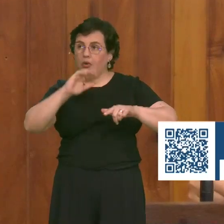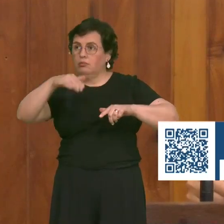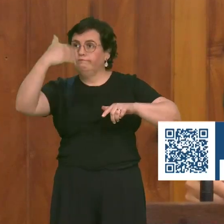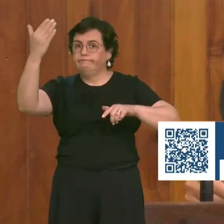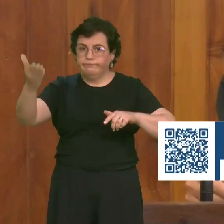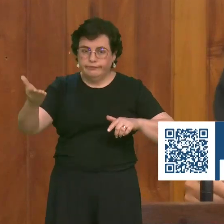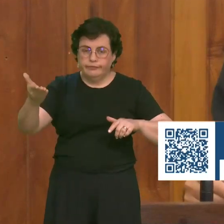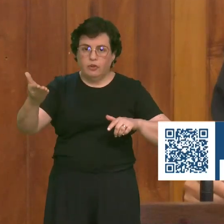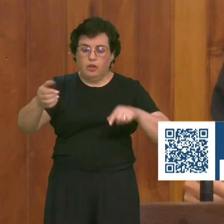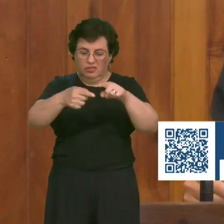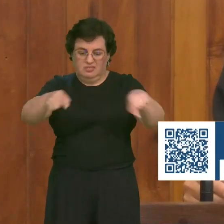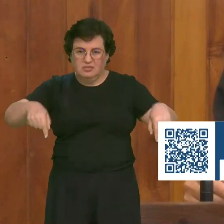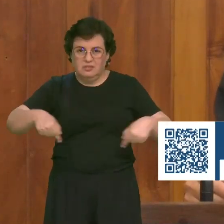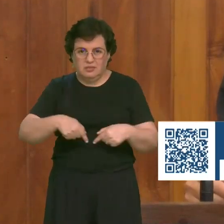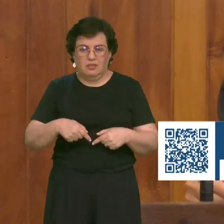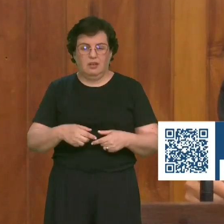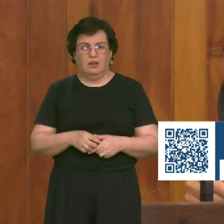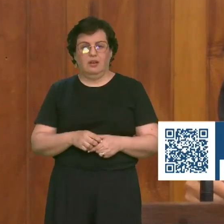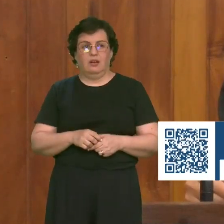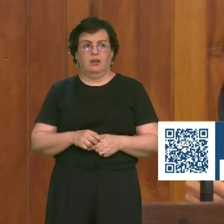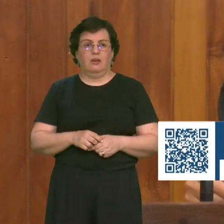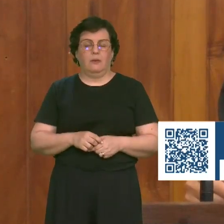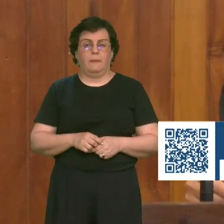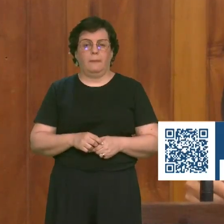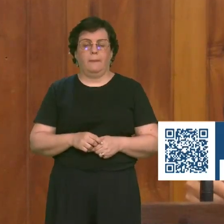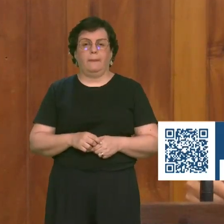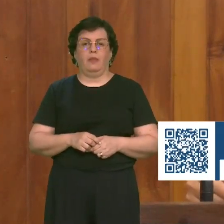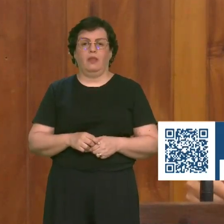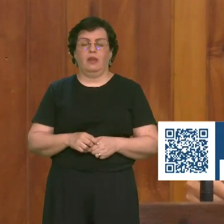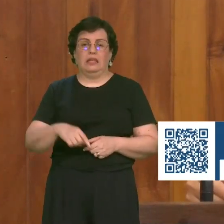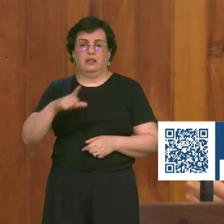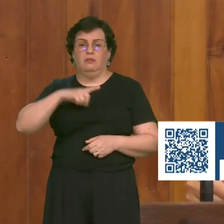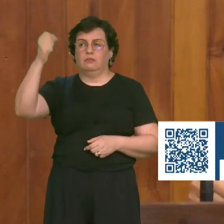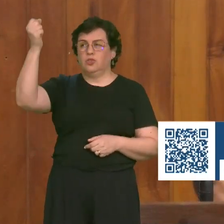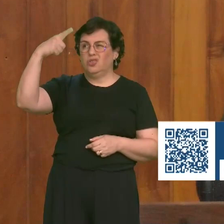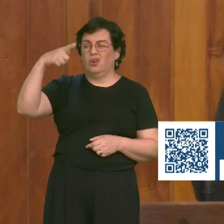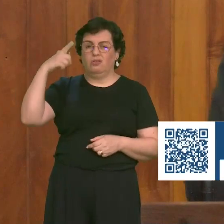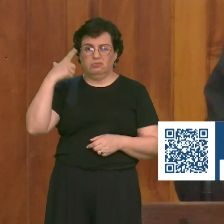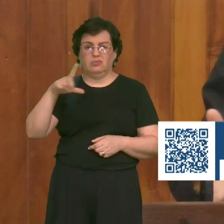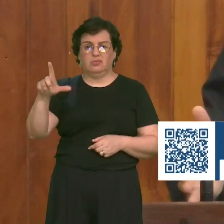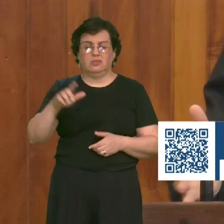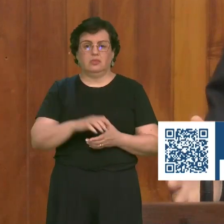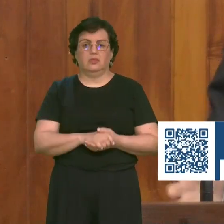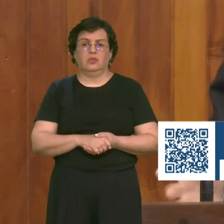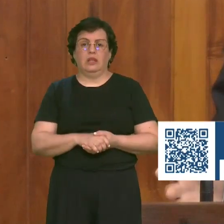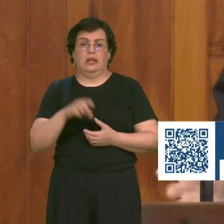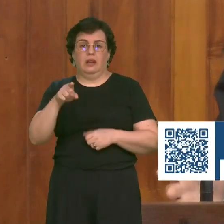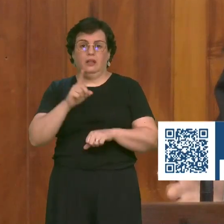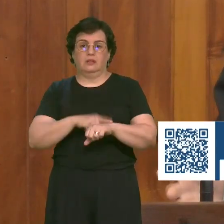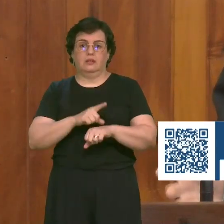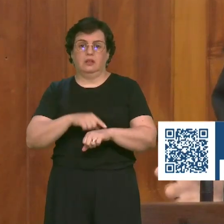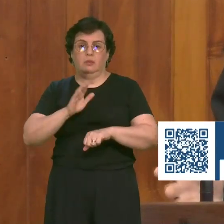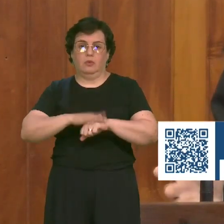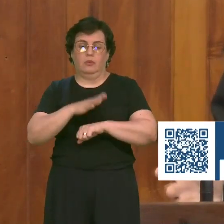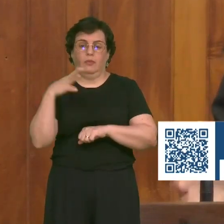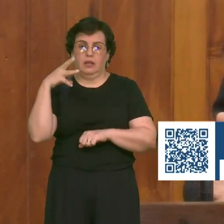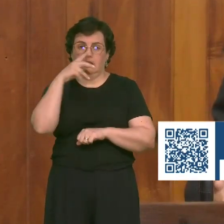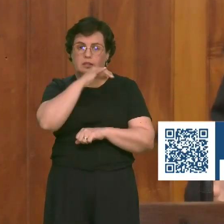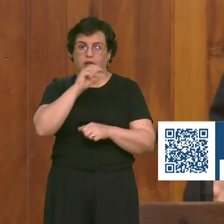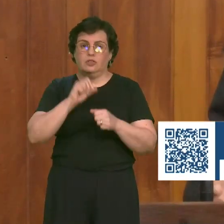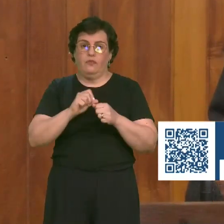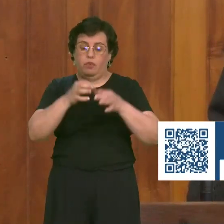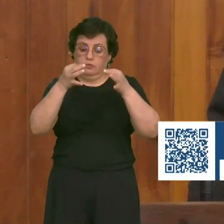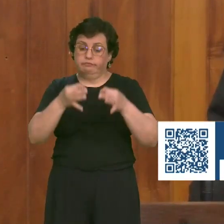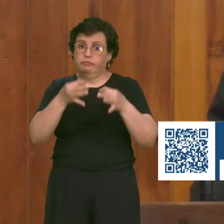forma externa que atuam sobre a exposição do Sol que nesse período mais quente faça